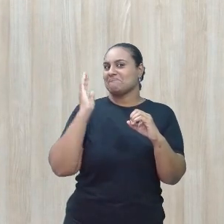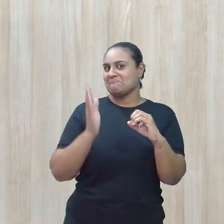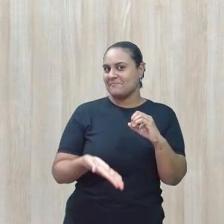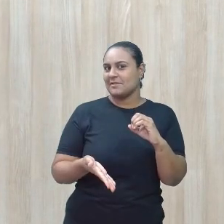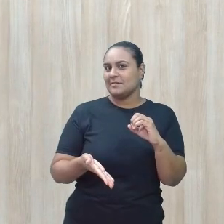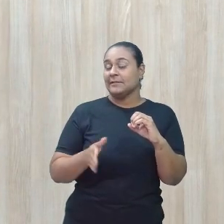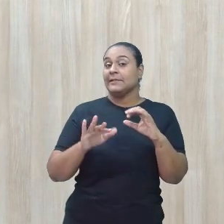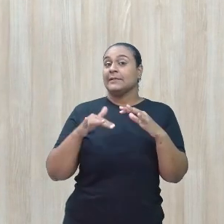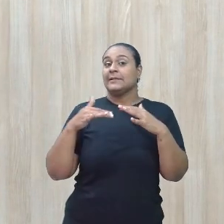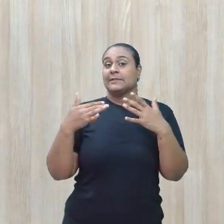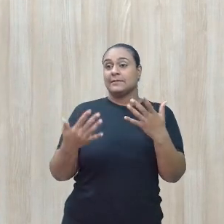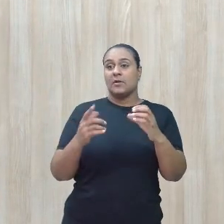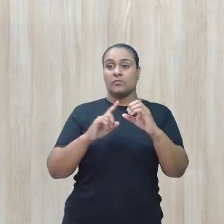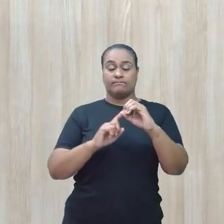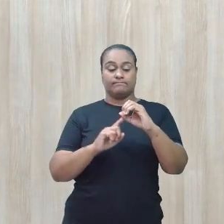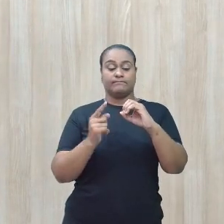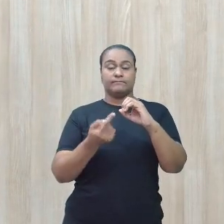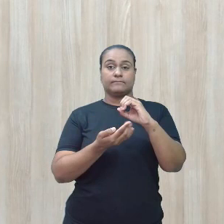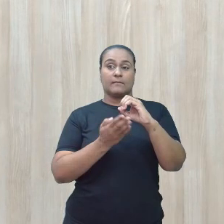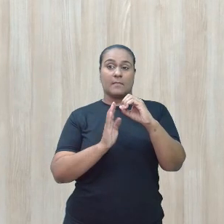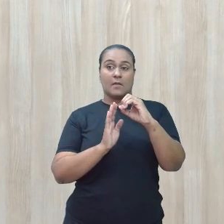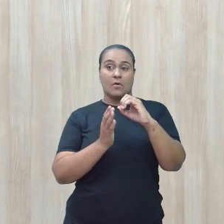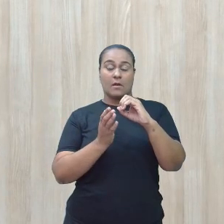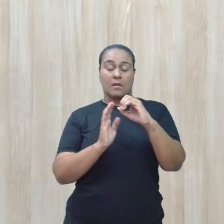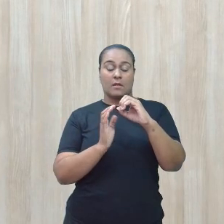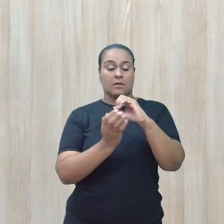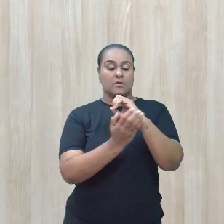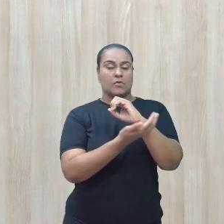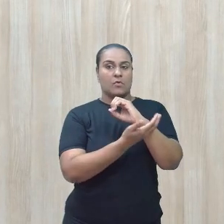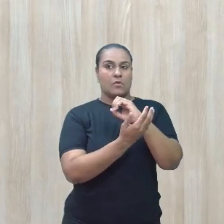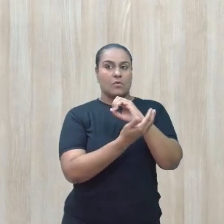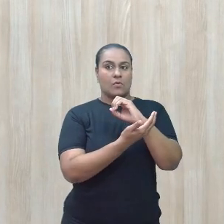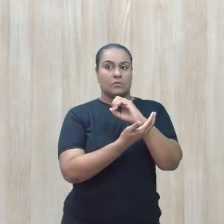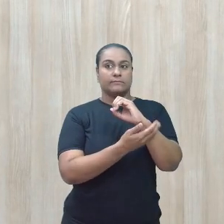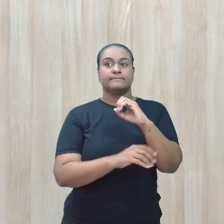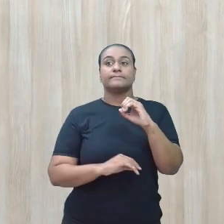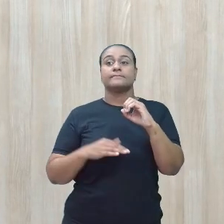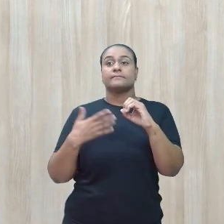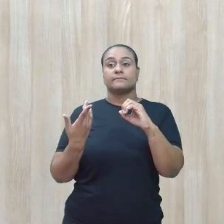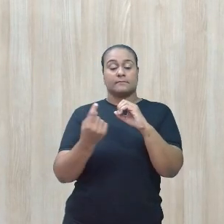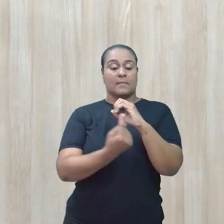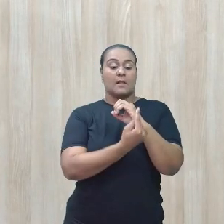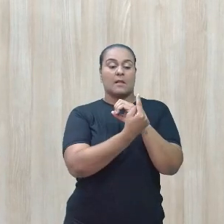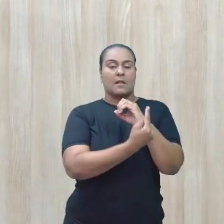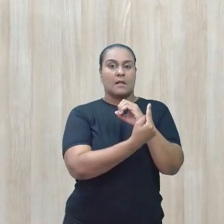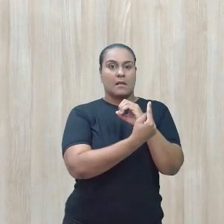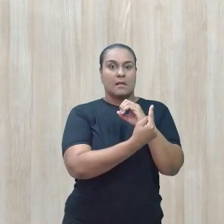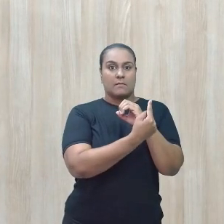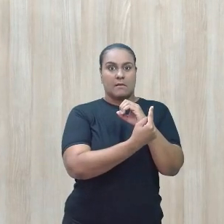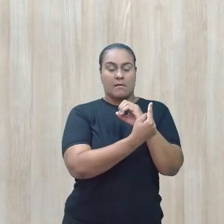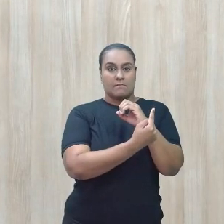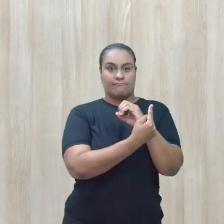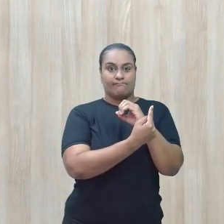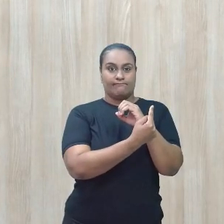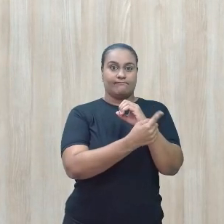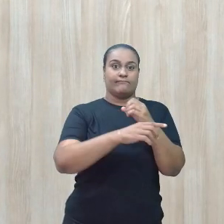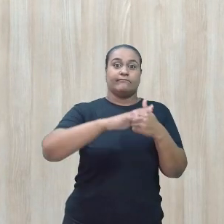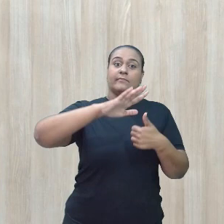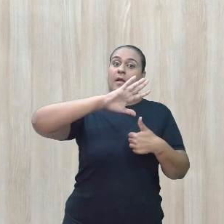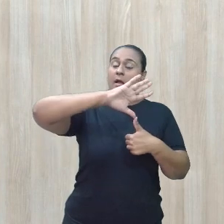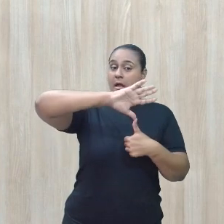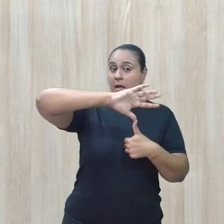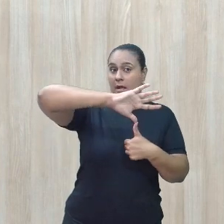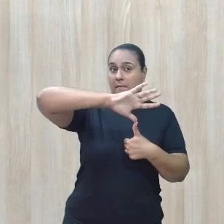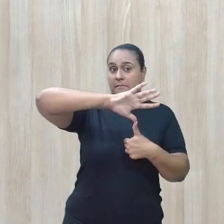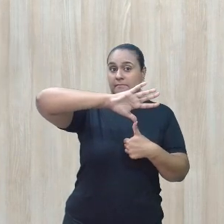verdade? Então, a gente está aqui, Oriente, Ocidente. Então, a gente está no lado sul. E aqui está a América do Norte. Oriente,